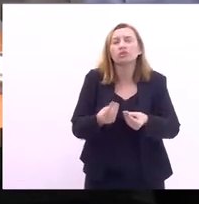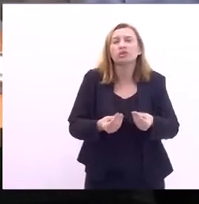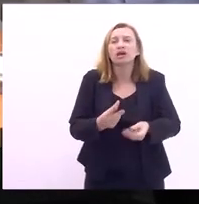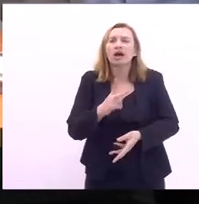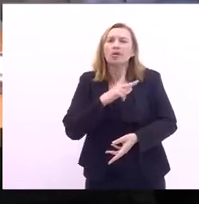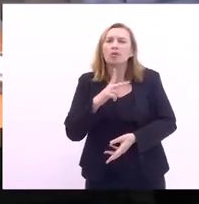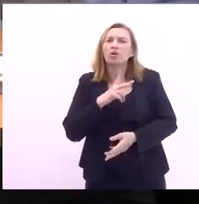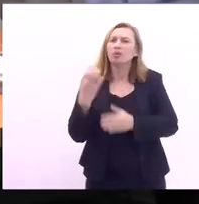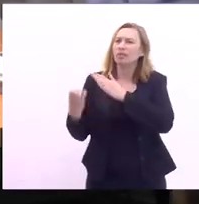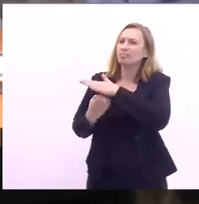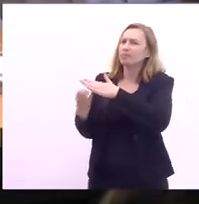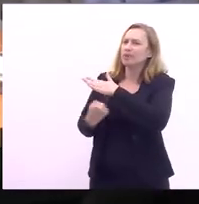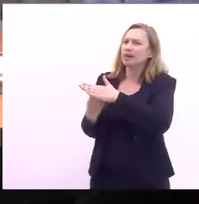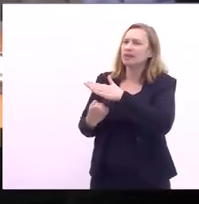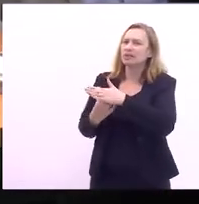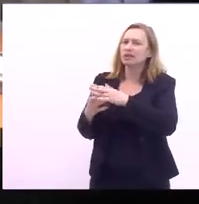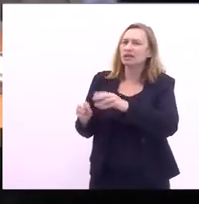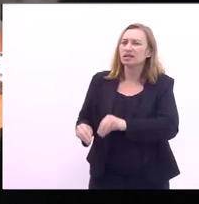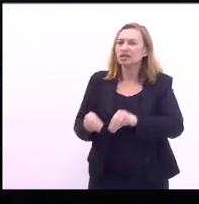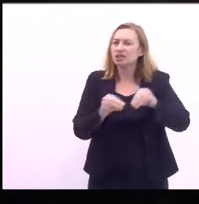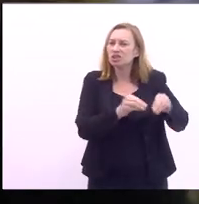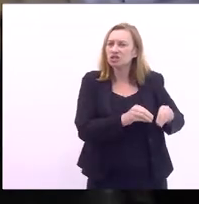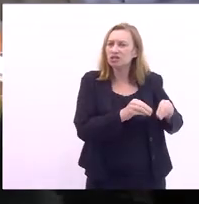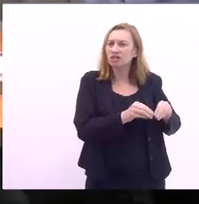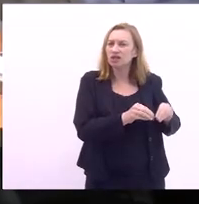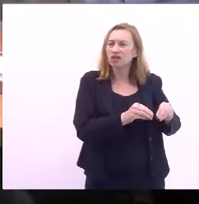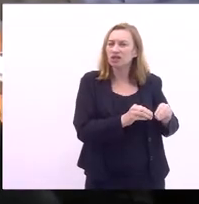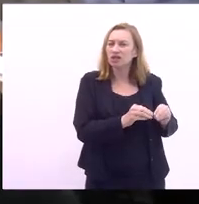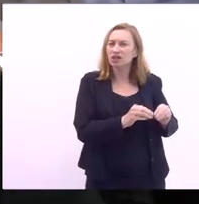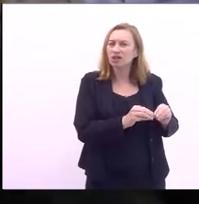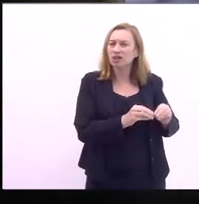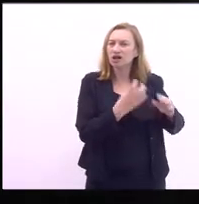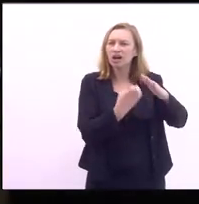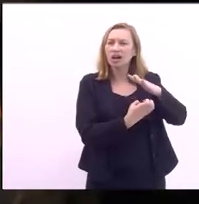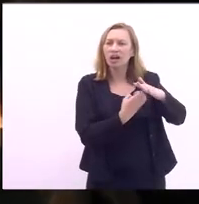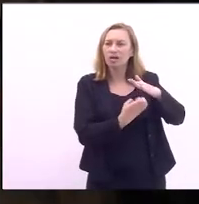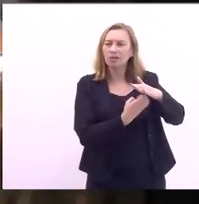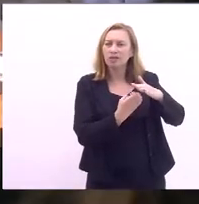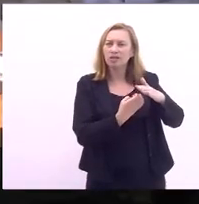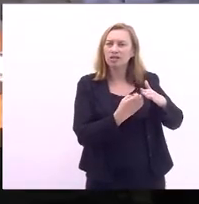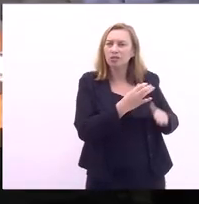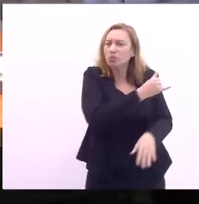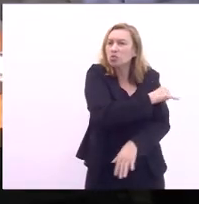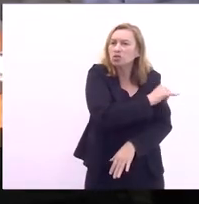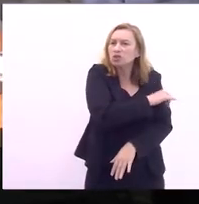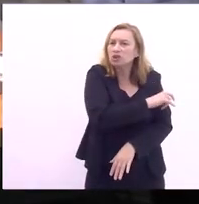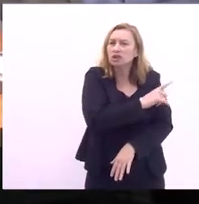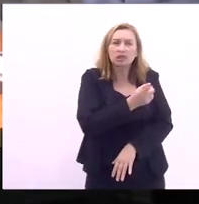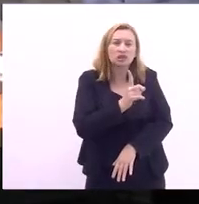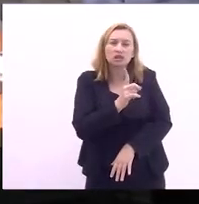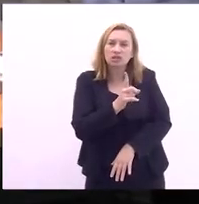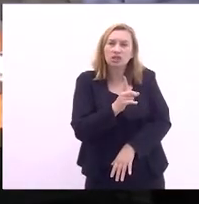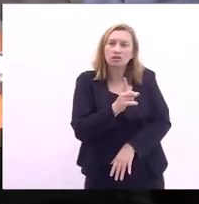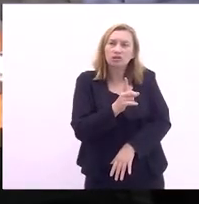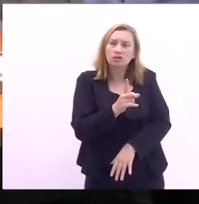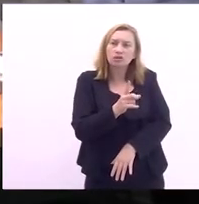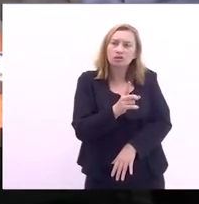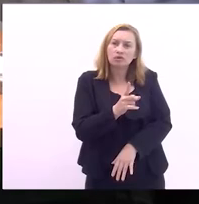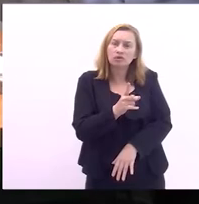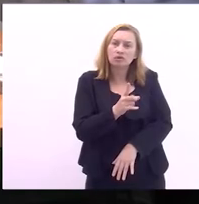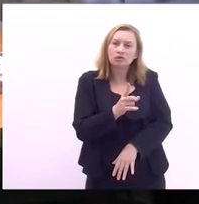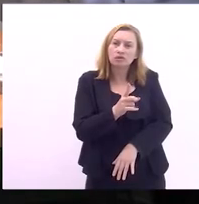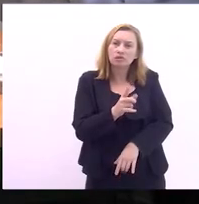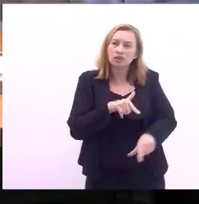própria empresa transfere a sua sede para o Rio de Janeiro se ela não presta serviço no município do Rio de